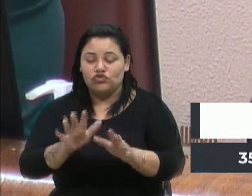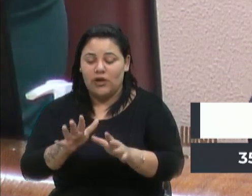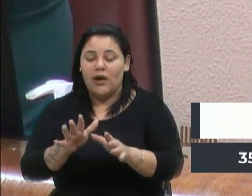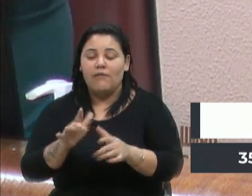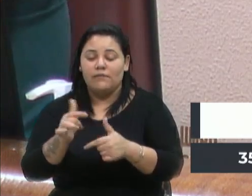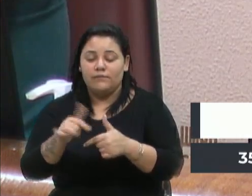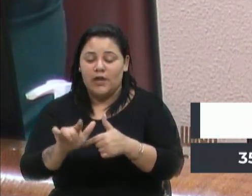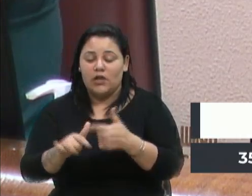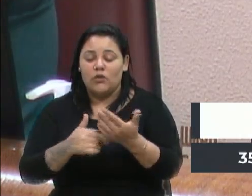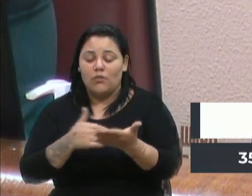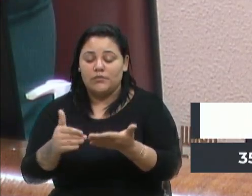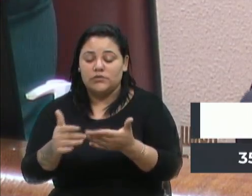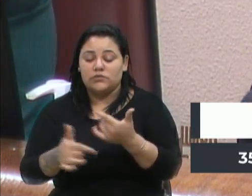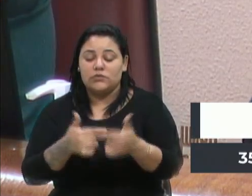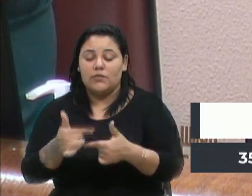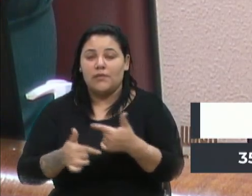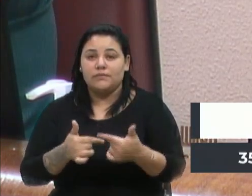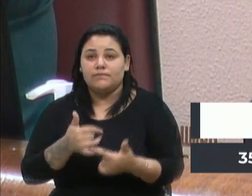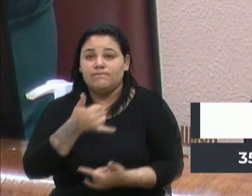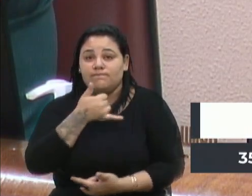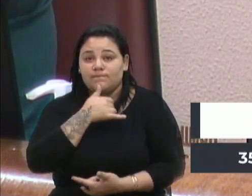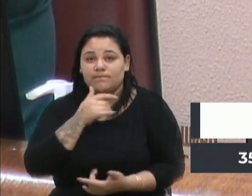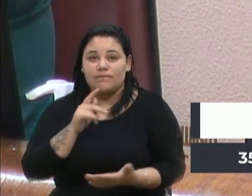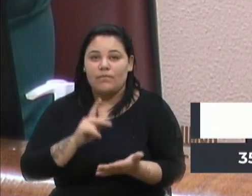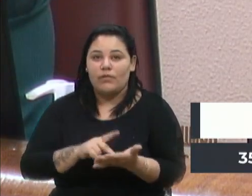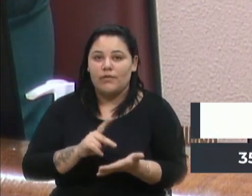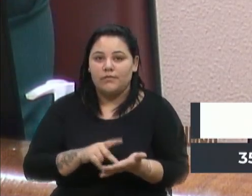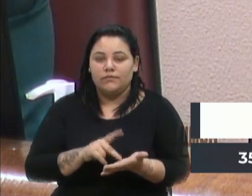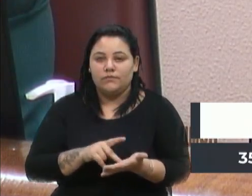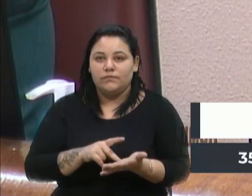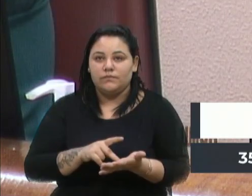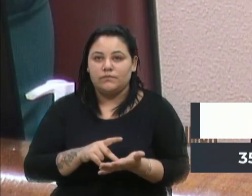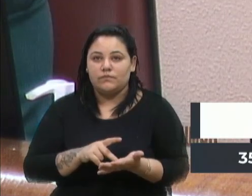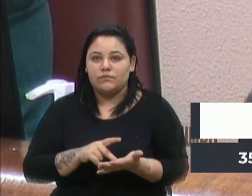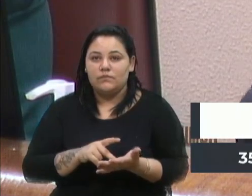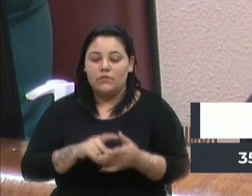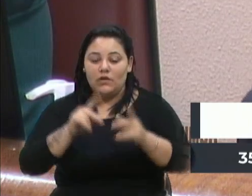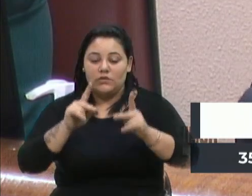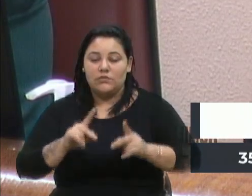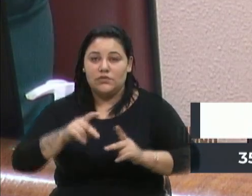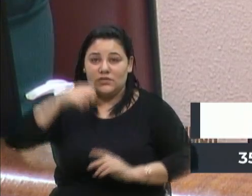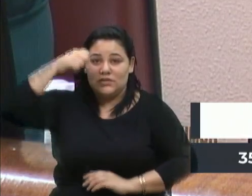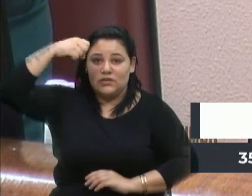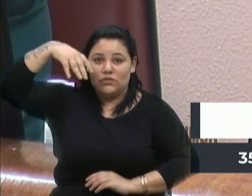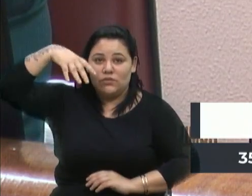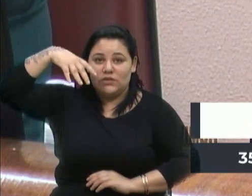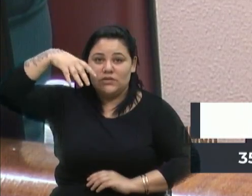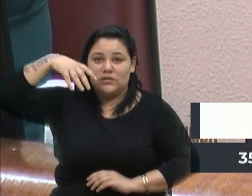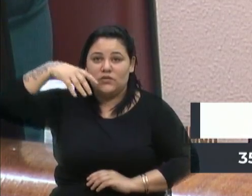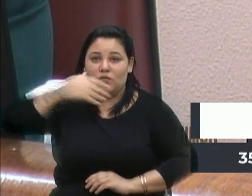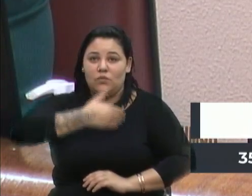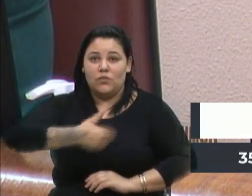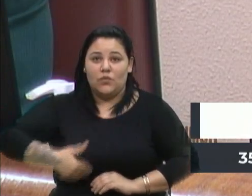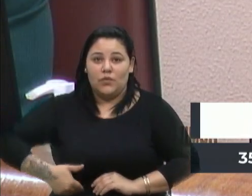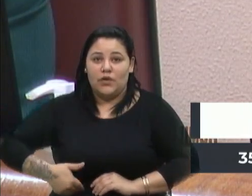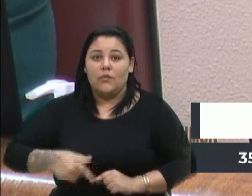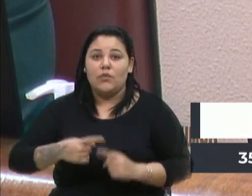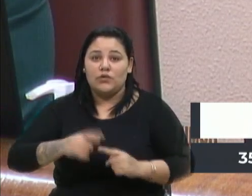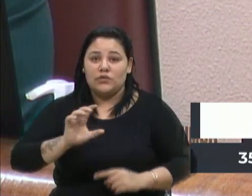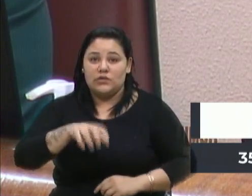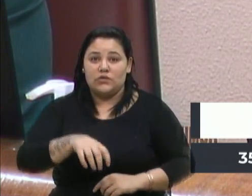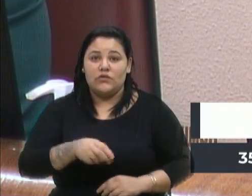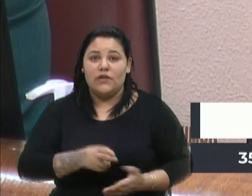infelizmente, a verdade, o que aconteceu é que o pessoal lá de cima, lá da iluminação pública, e ninguém quer acabar com o setor, porque o setor vai